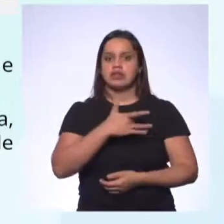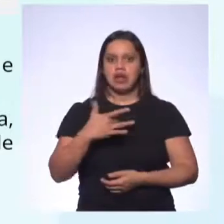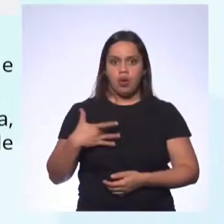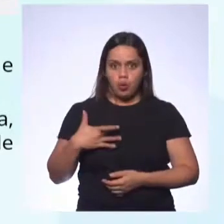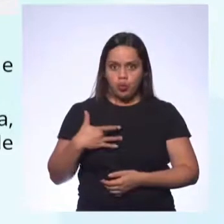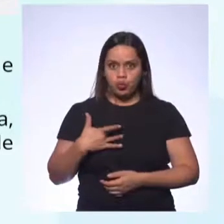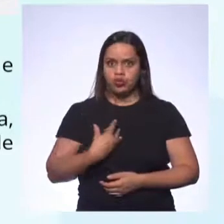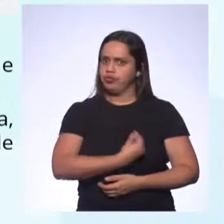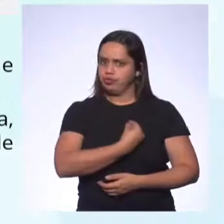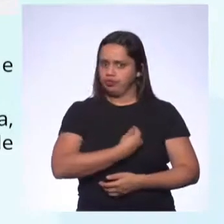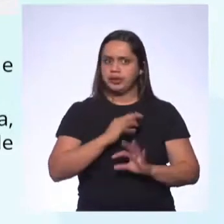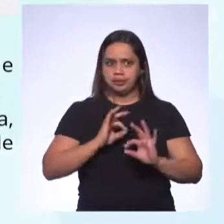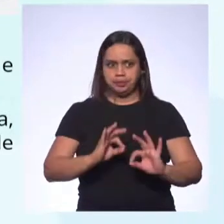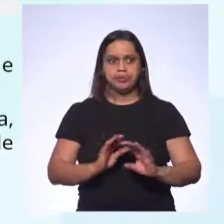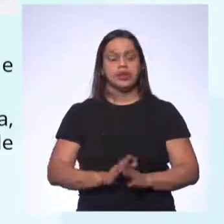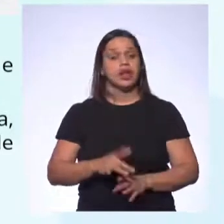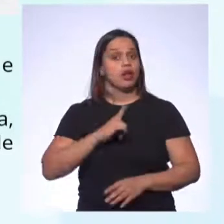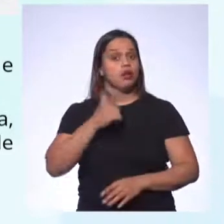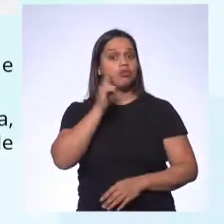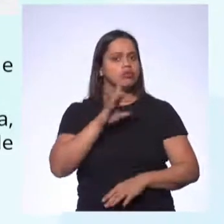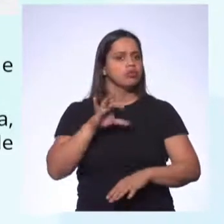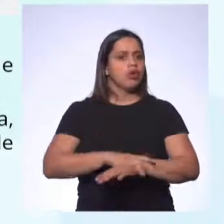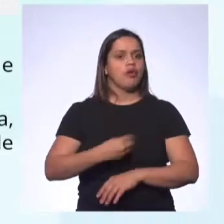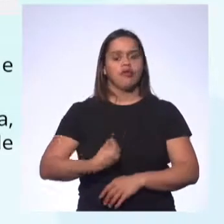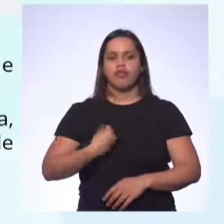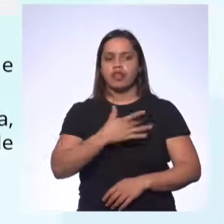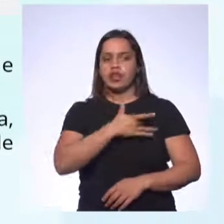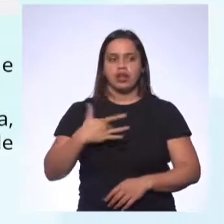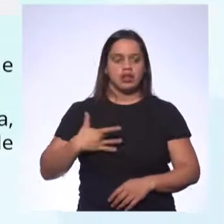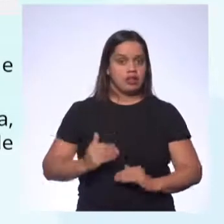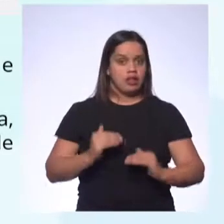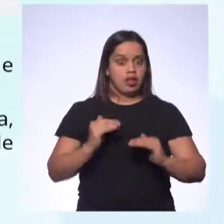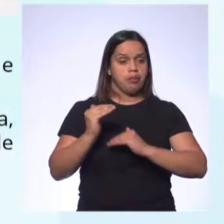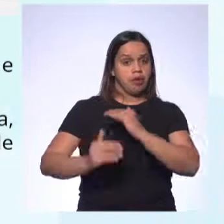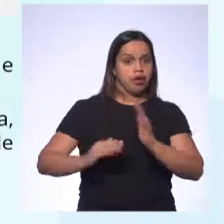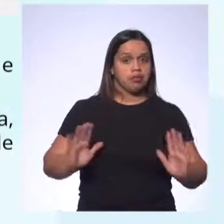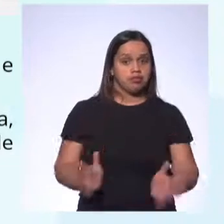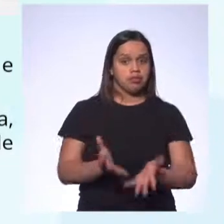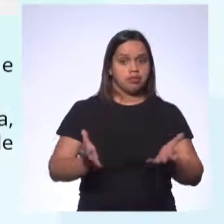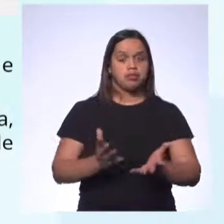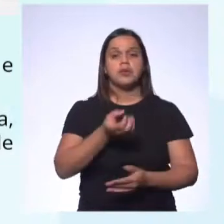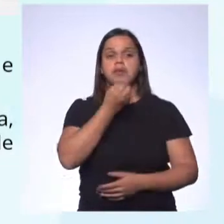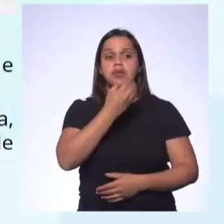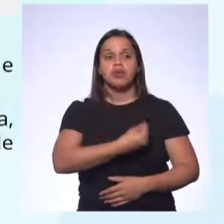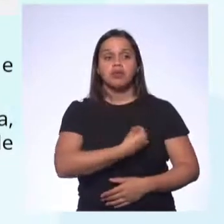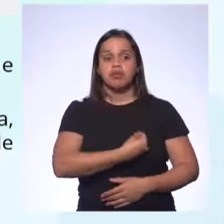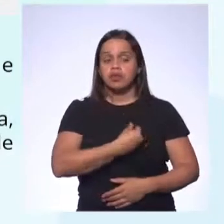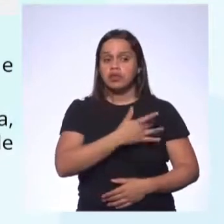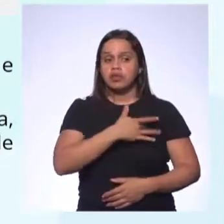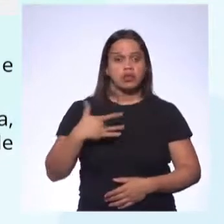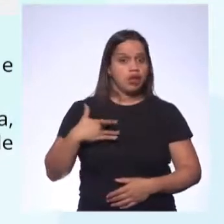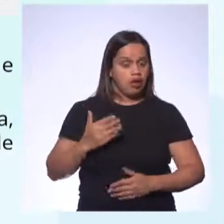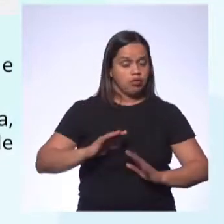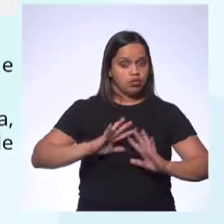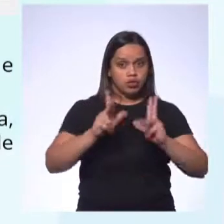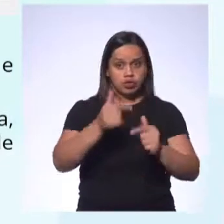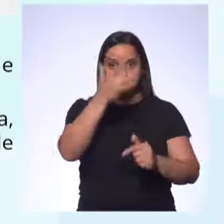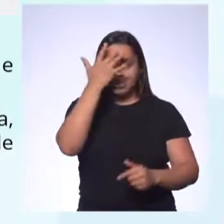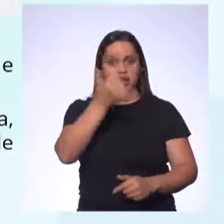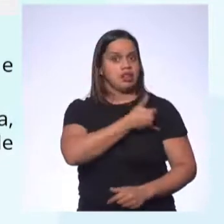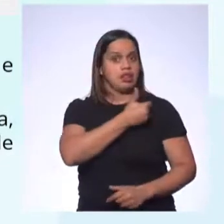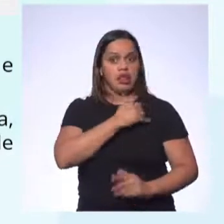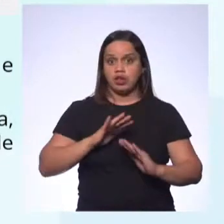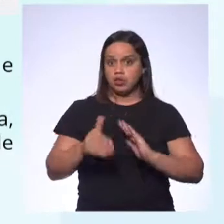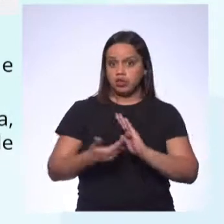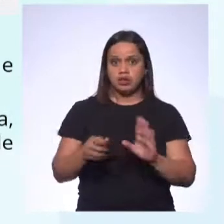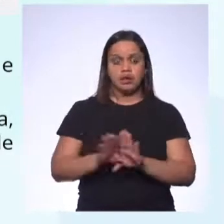bem-estar. Assegurar uma vida saudável e promover o bem-estar para todos em todas as idades. Olha